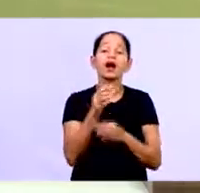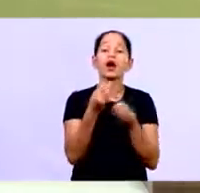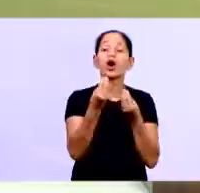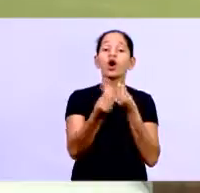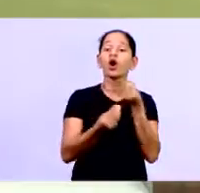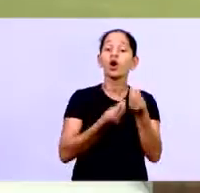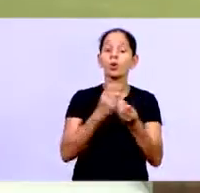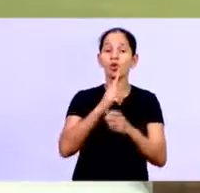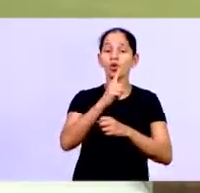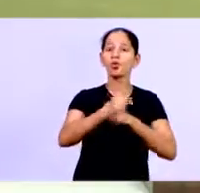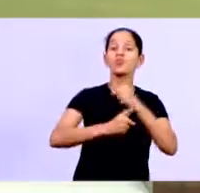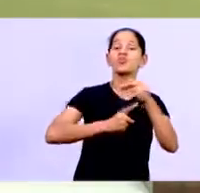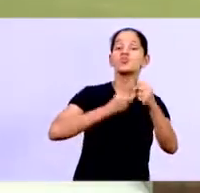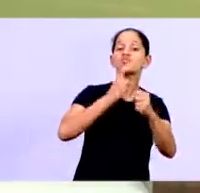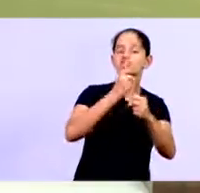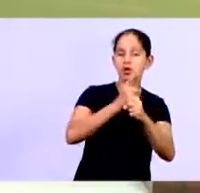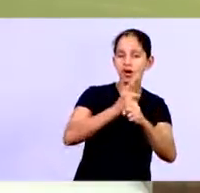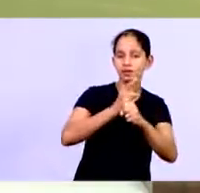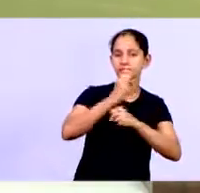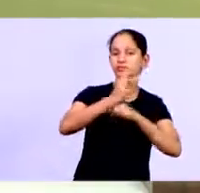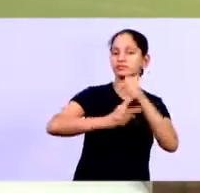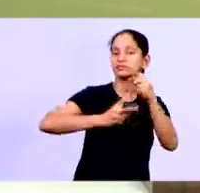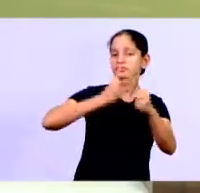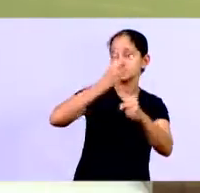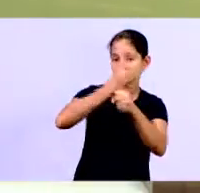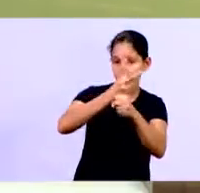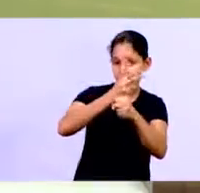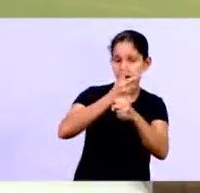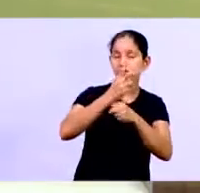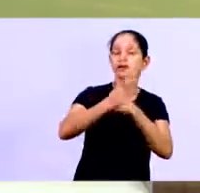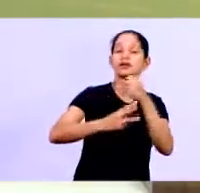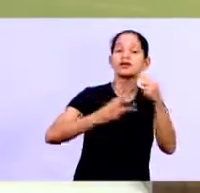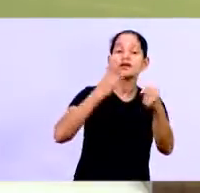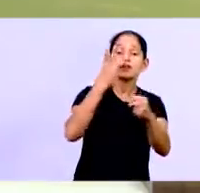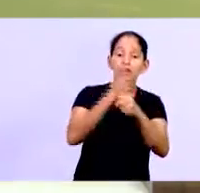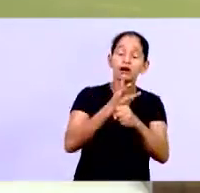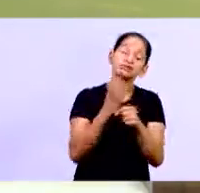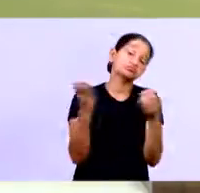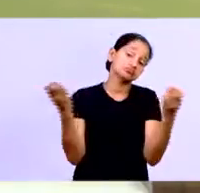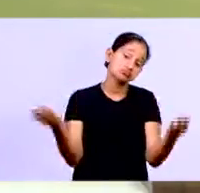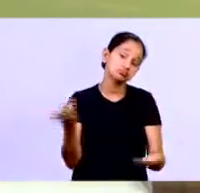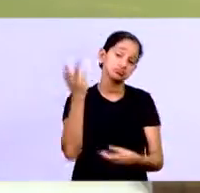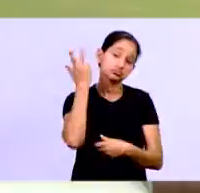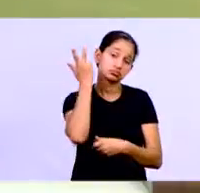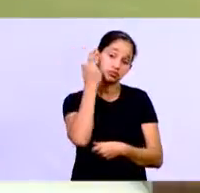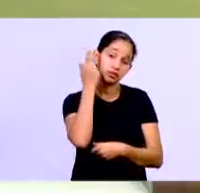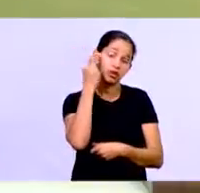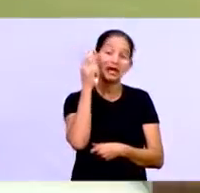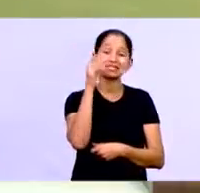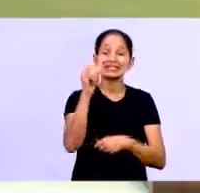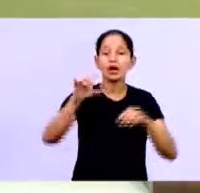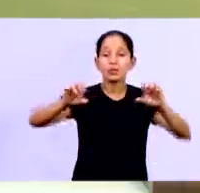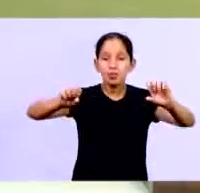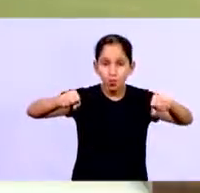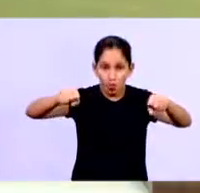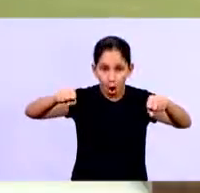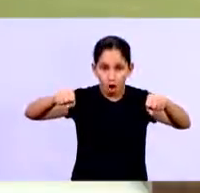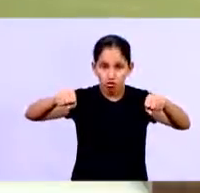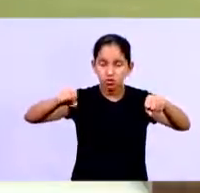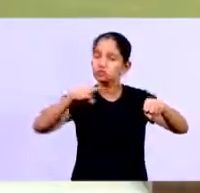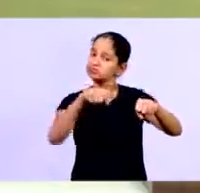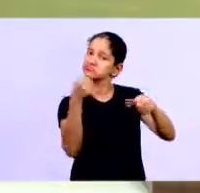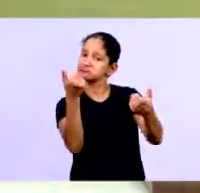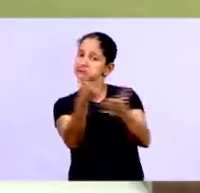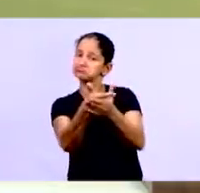a cada ano eles atualizam para o valor do bem do ano. Então, se eu comprar uma moto, por exemplo, no